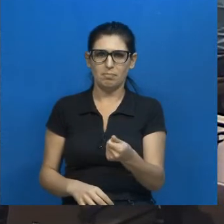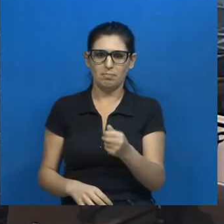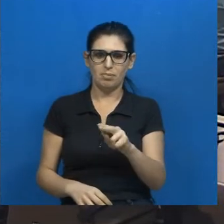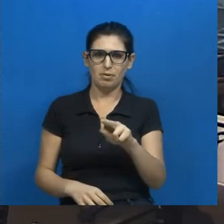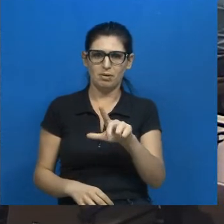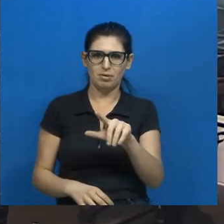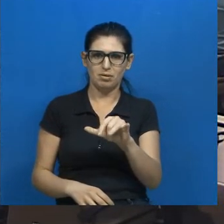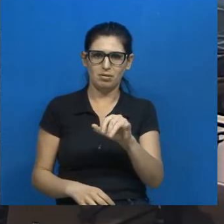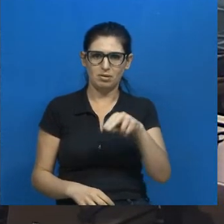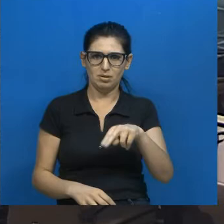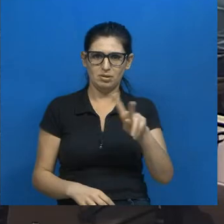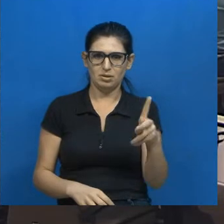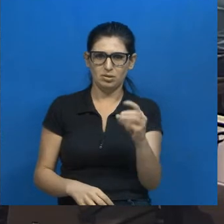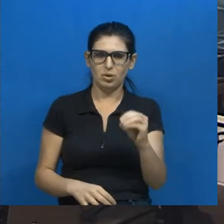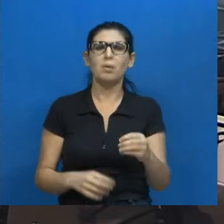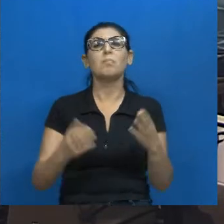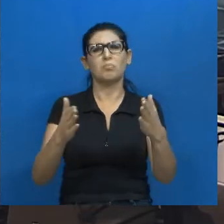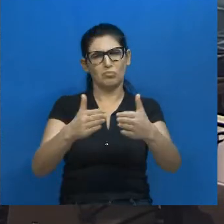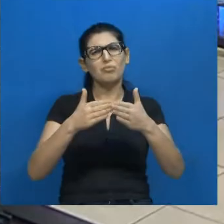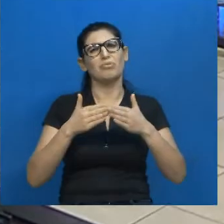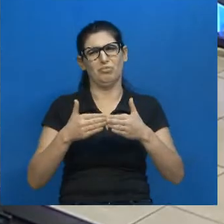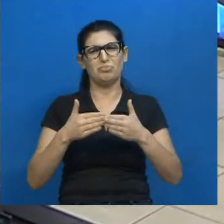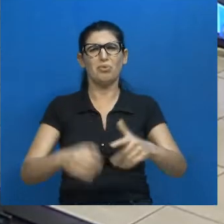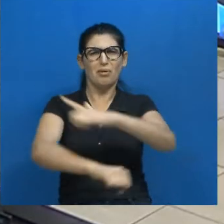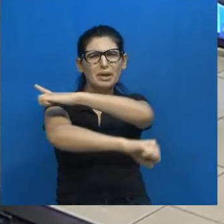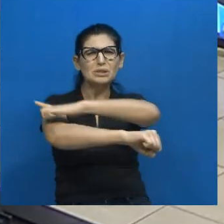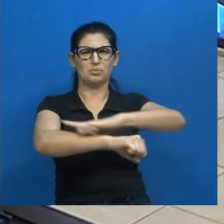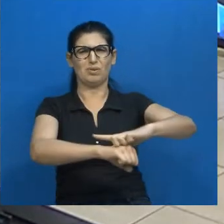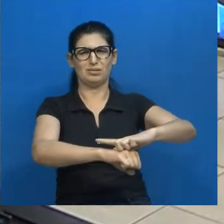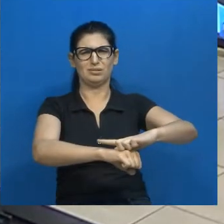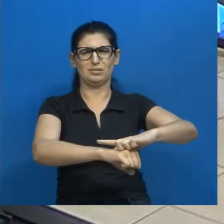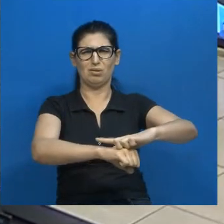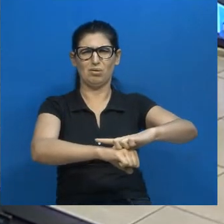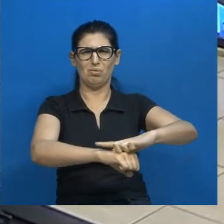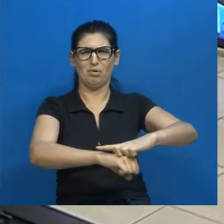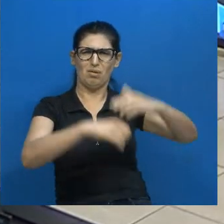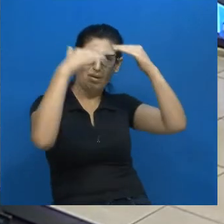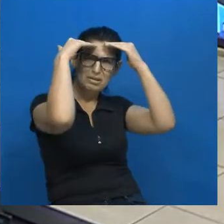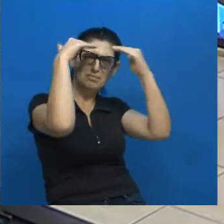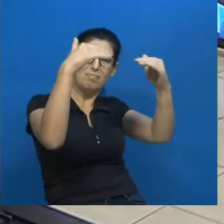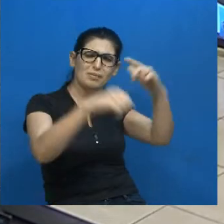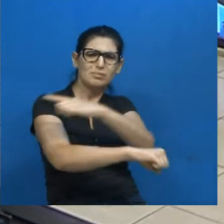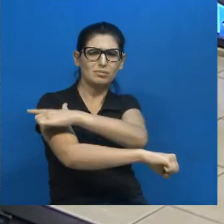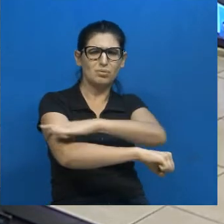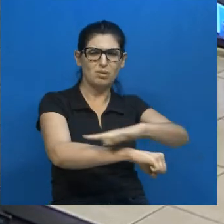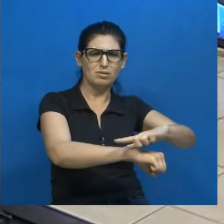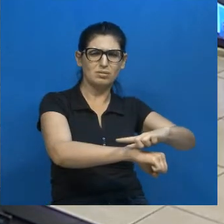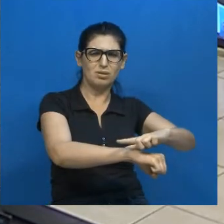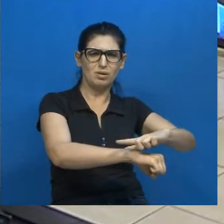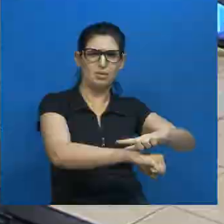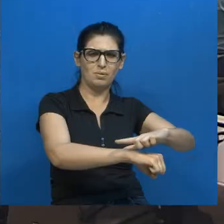Ô, pessoal, só por questão de ordem. Só por questão de ordem.